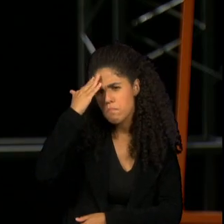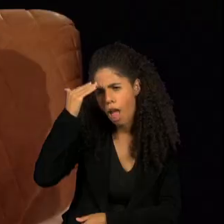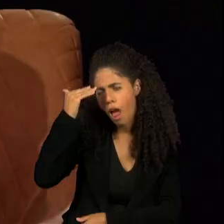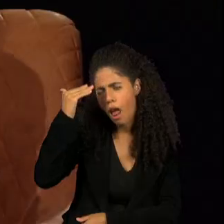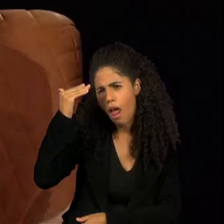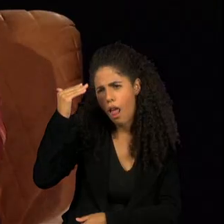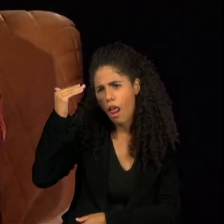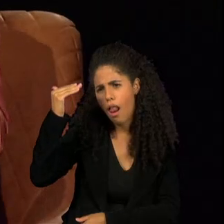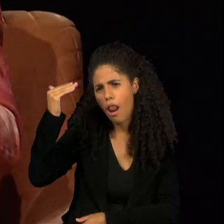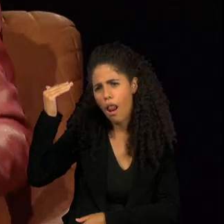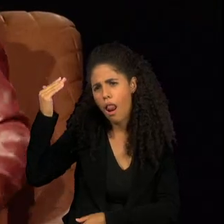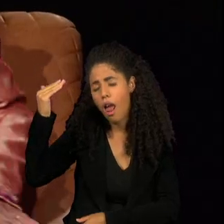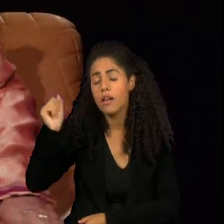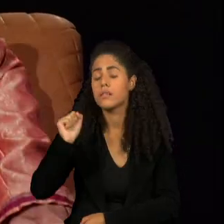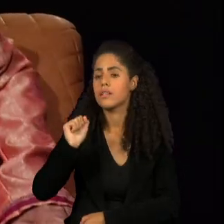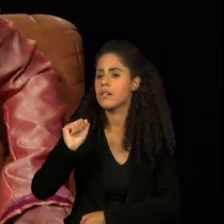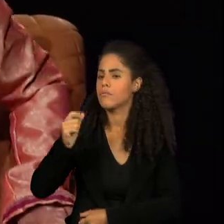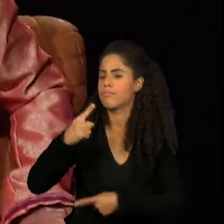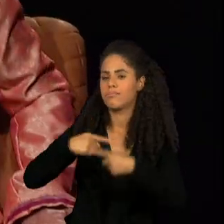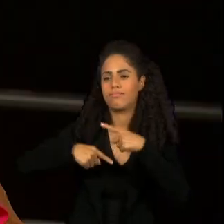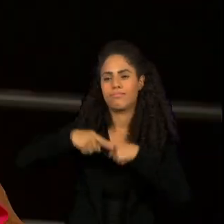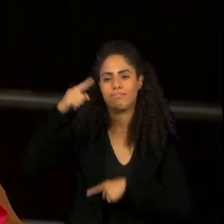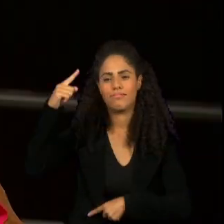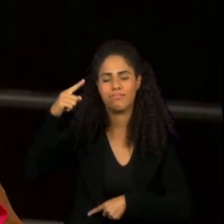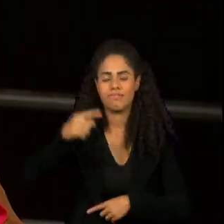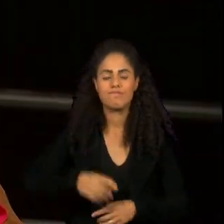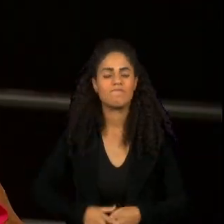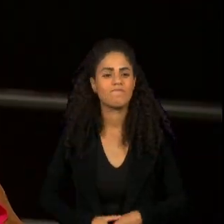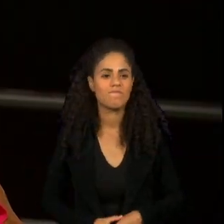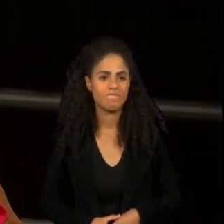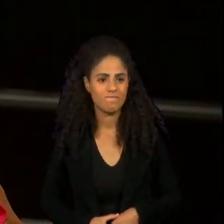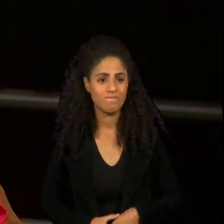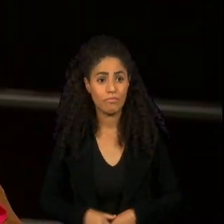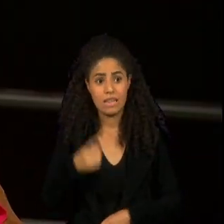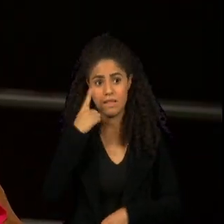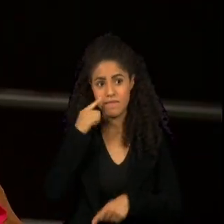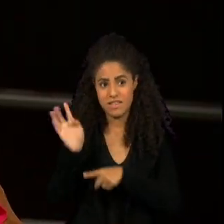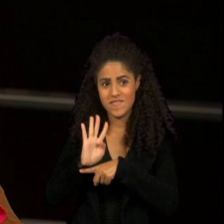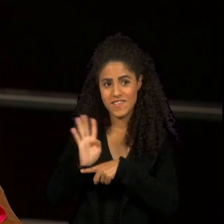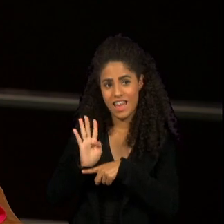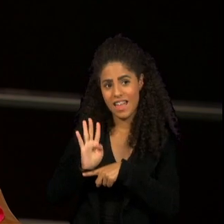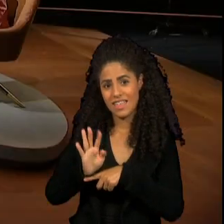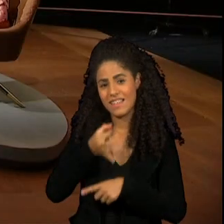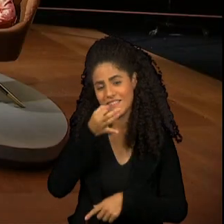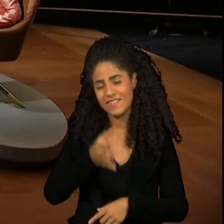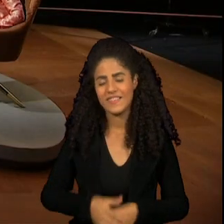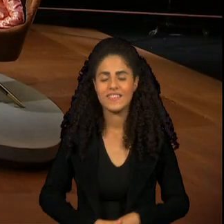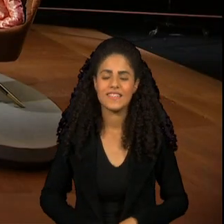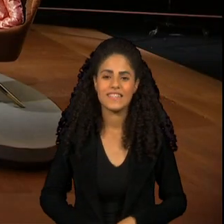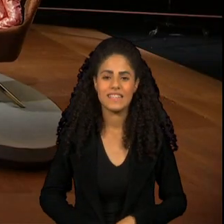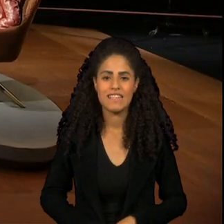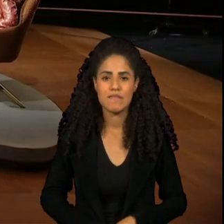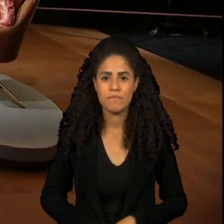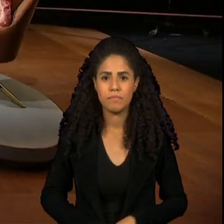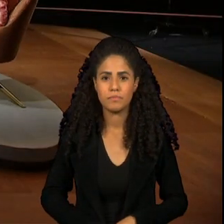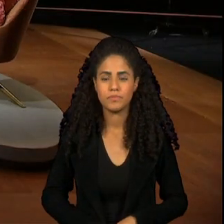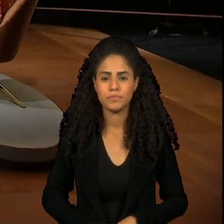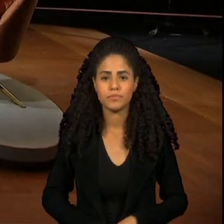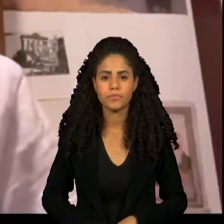marginal. A coisa era meio por aí. Mais um depoimento, Helena. Vamos ver quem é?